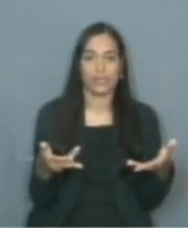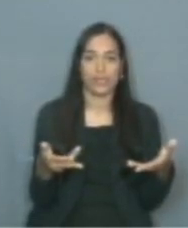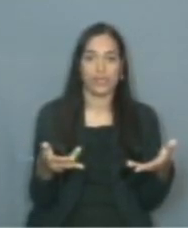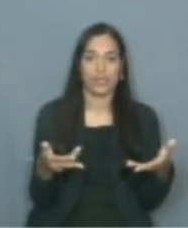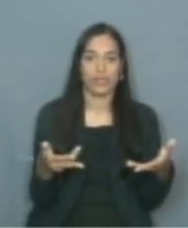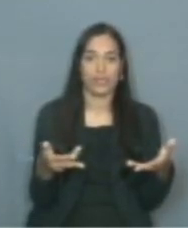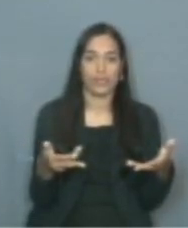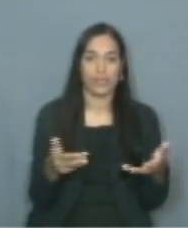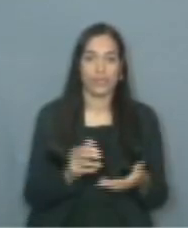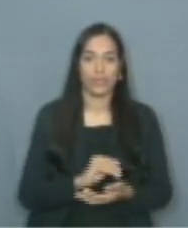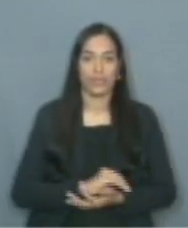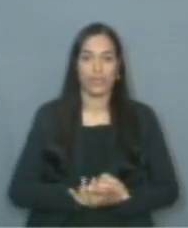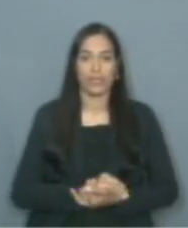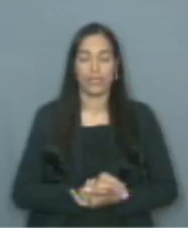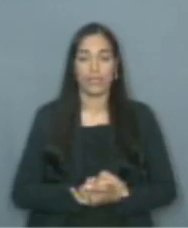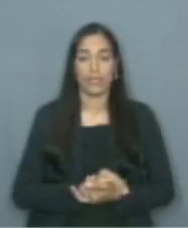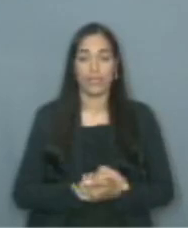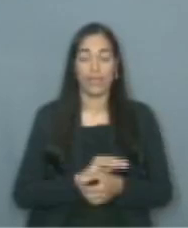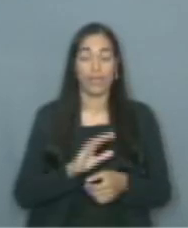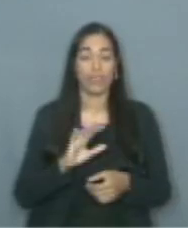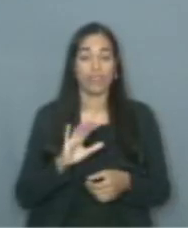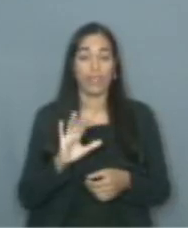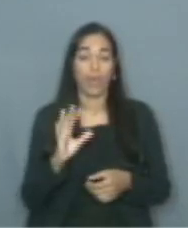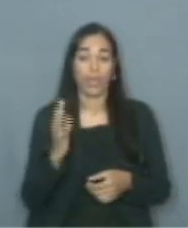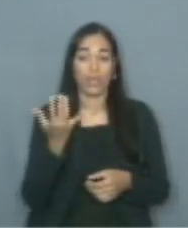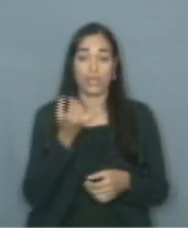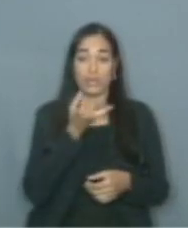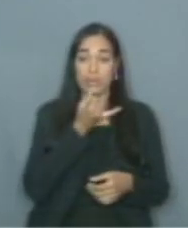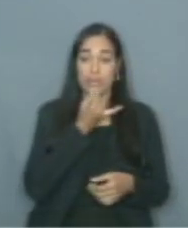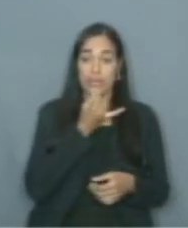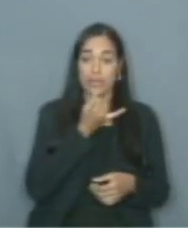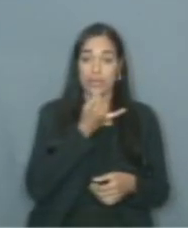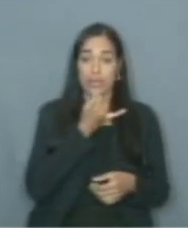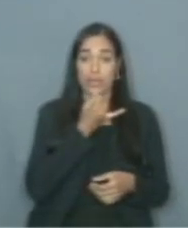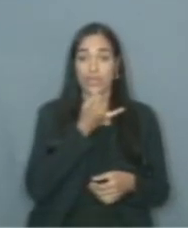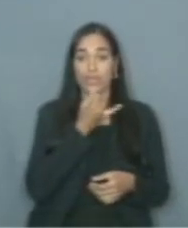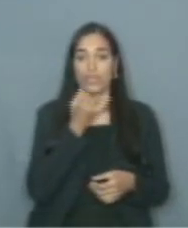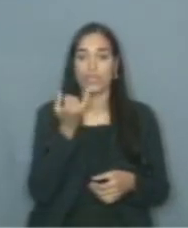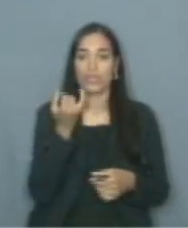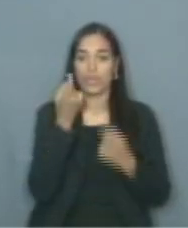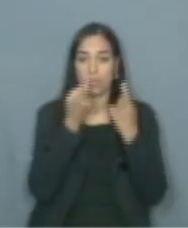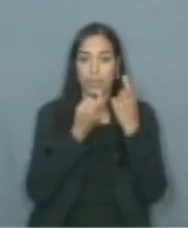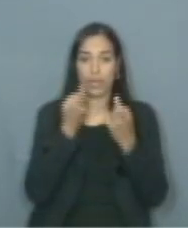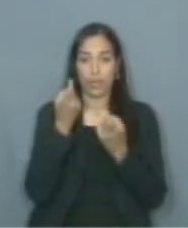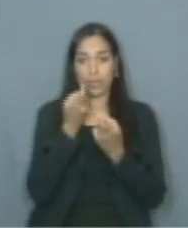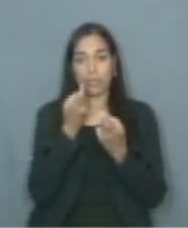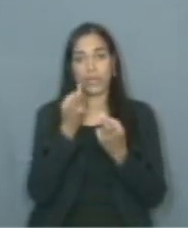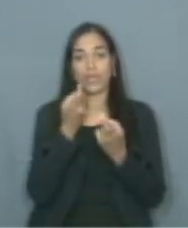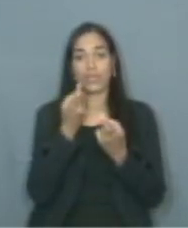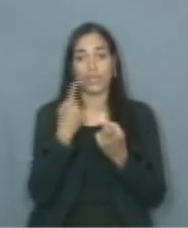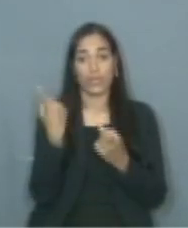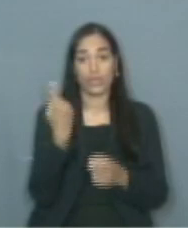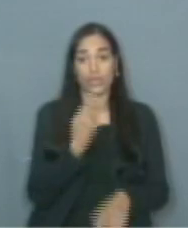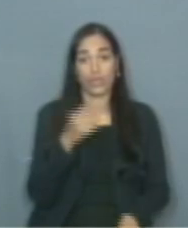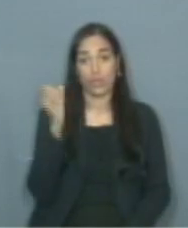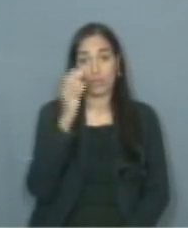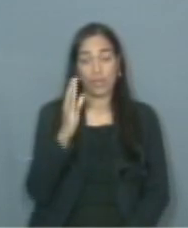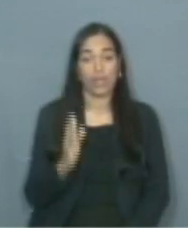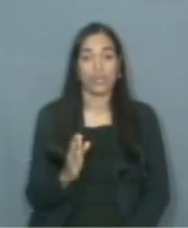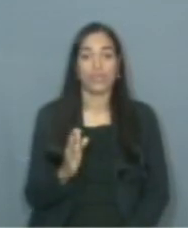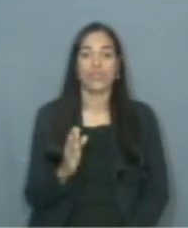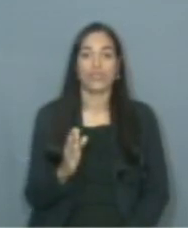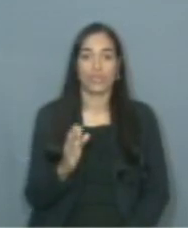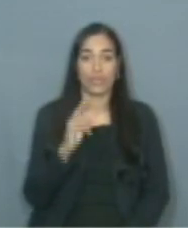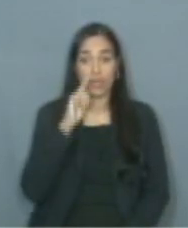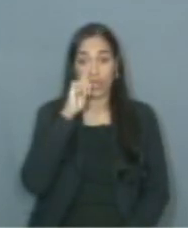episódio triste, mas, sobretudo, extremamente preocupante que ocorreu em nosso país e que